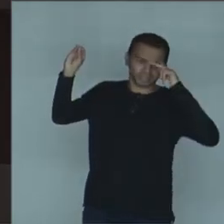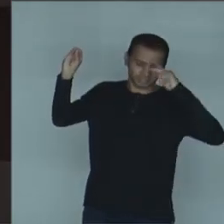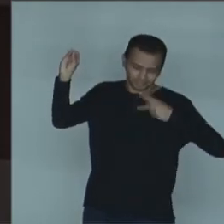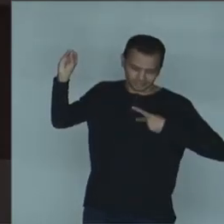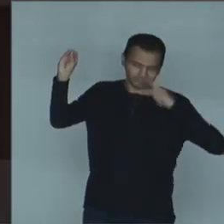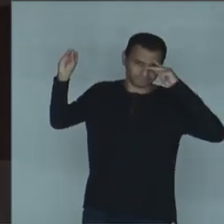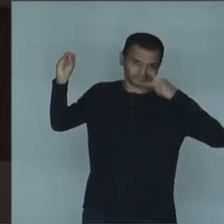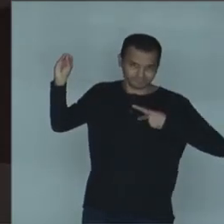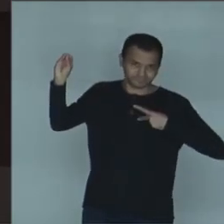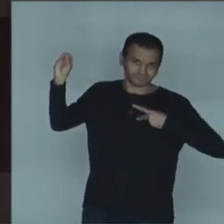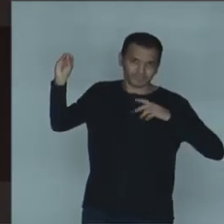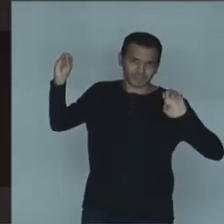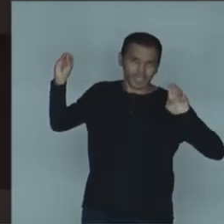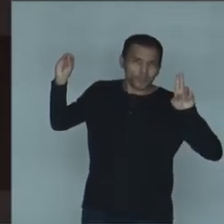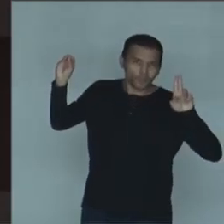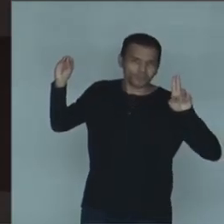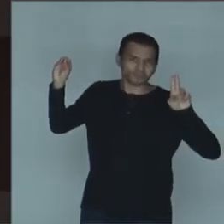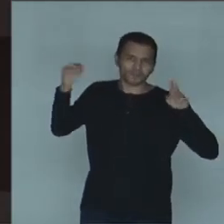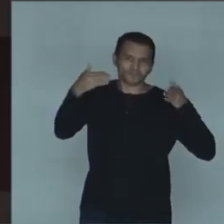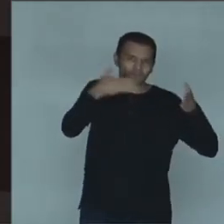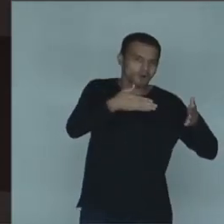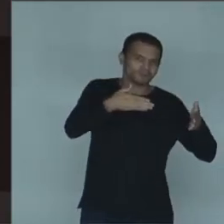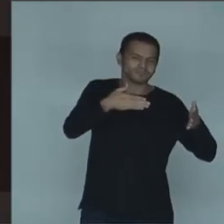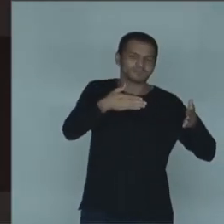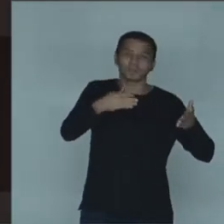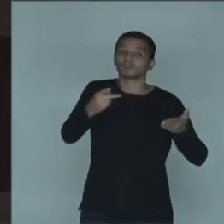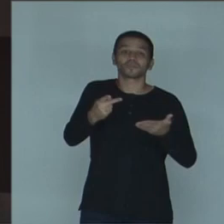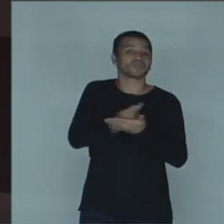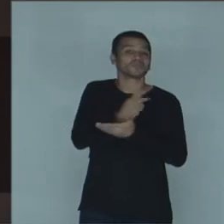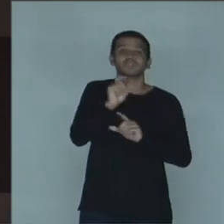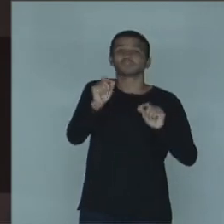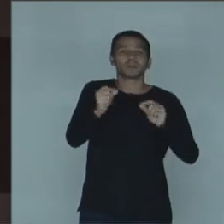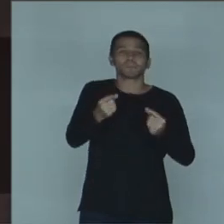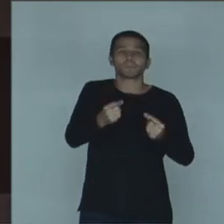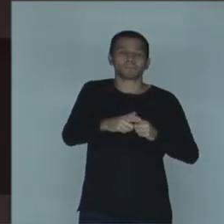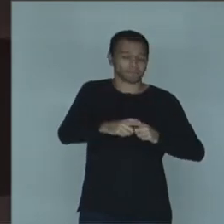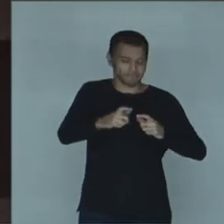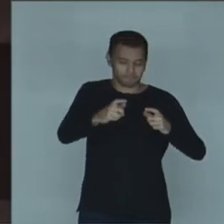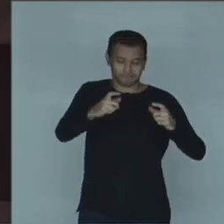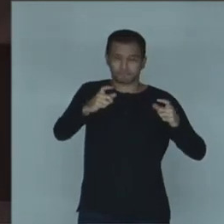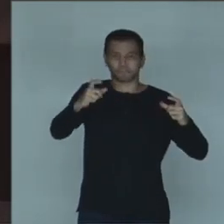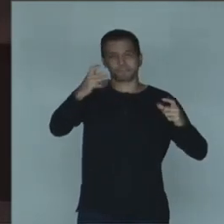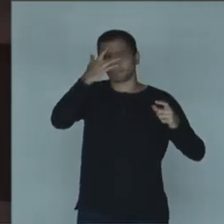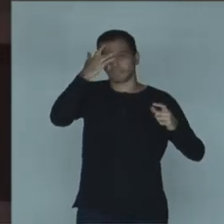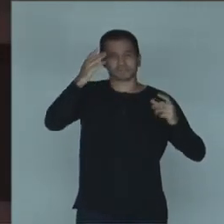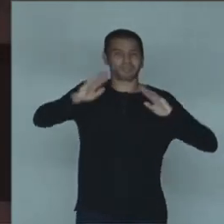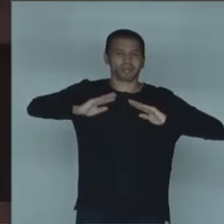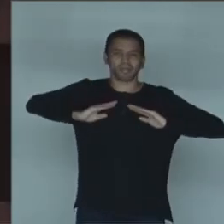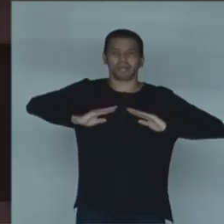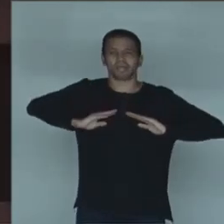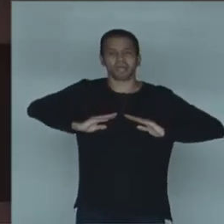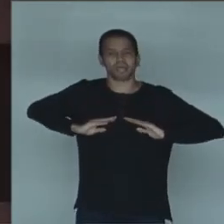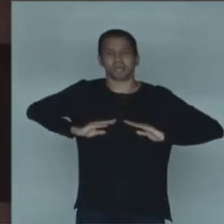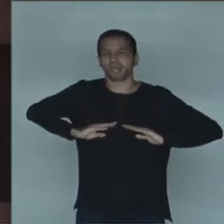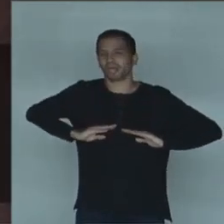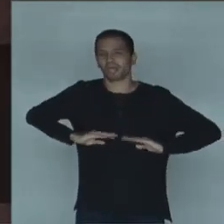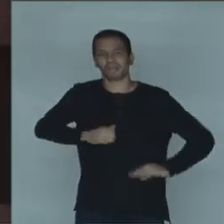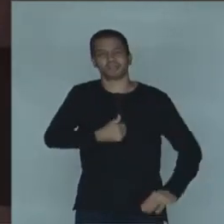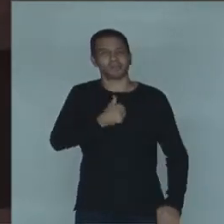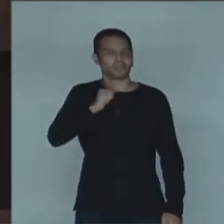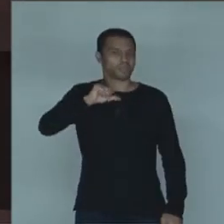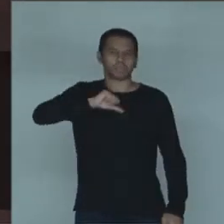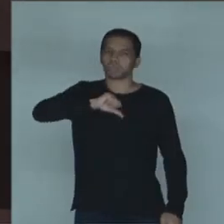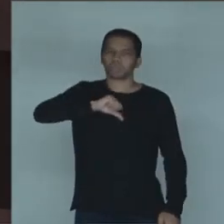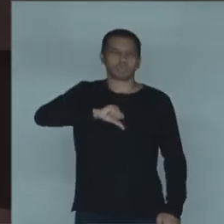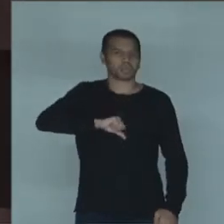Ah e só porque eu botei a gente a frustrada muita gente E por que idealizou o projeto